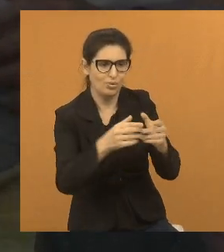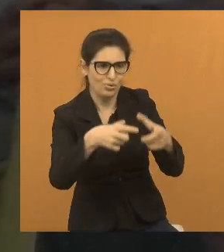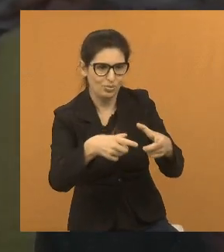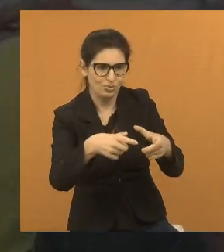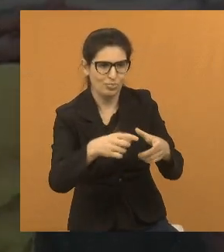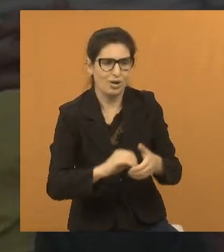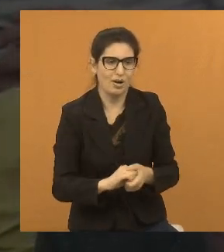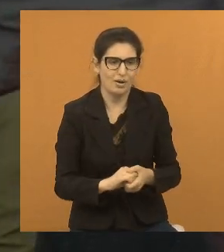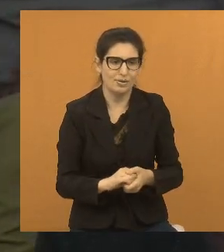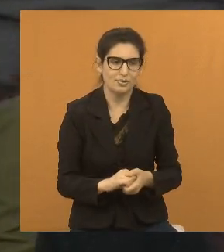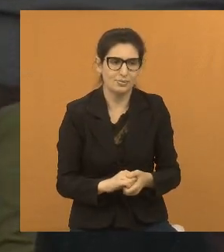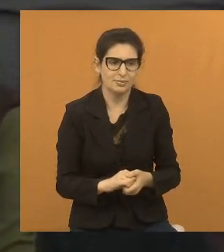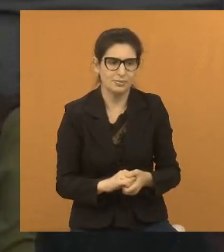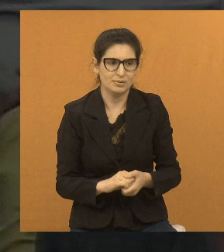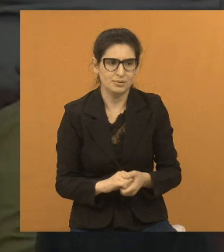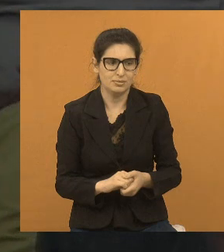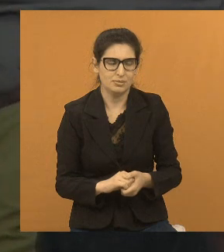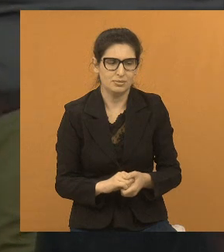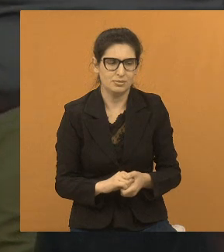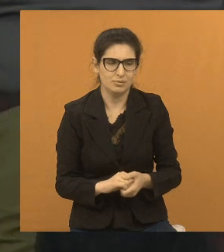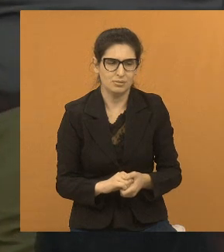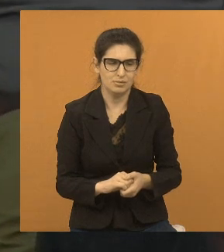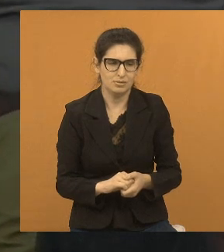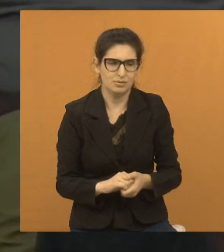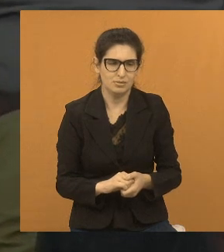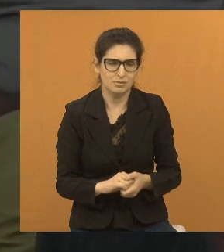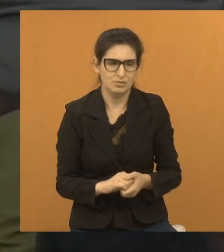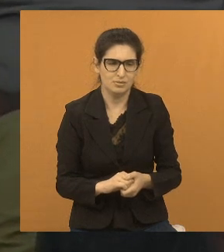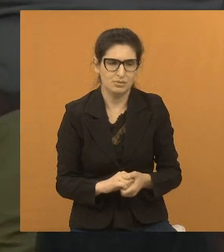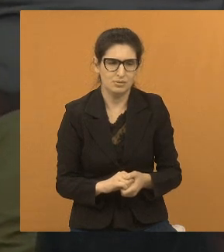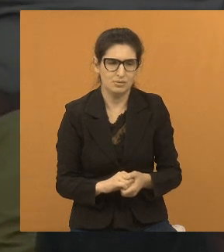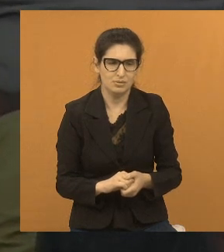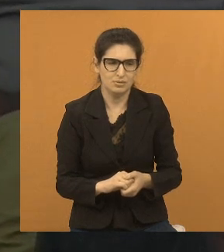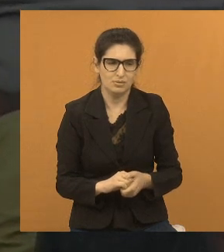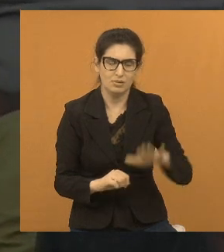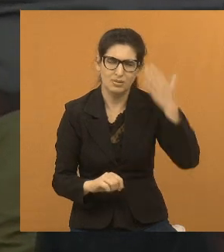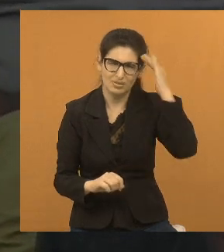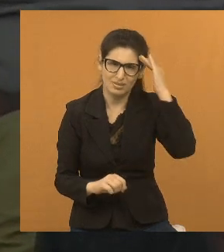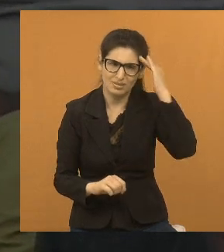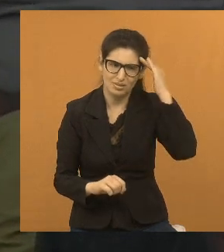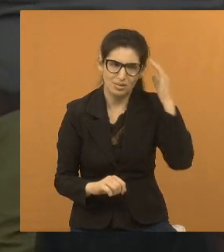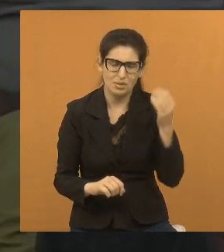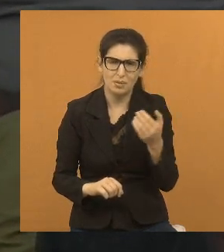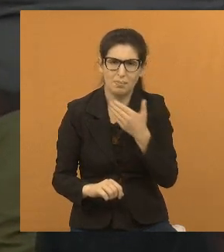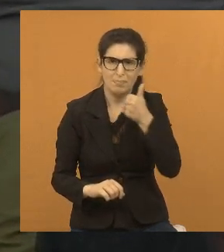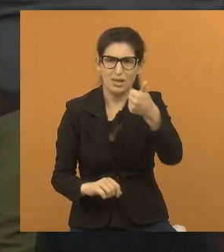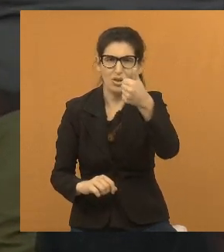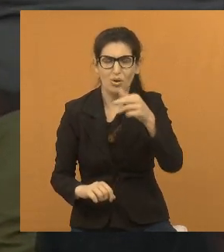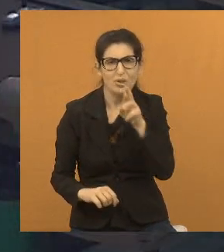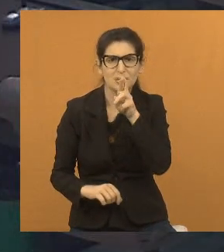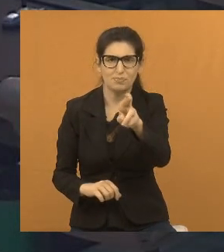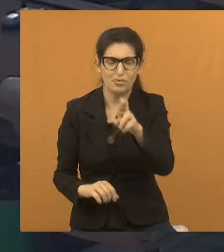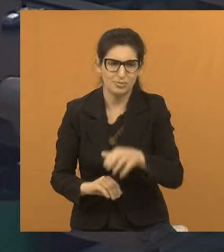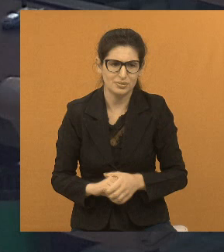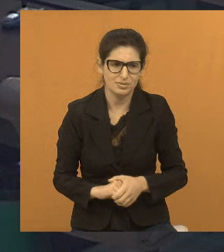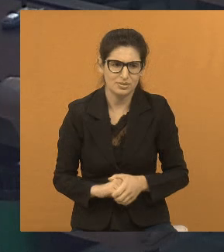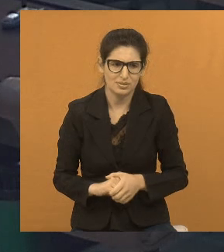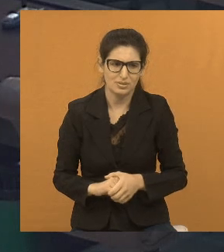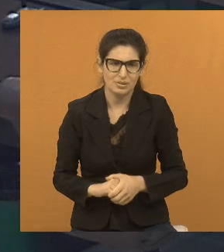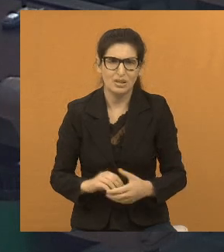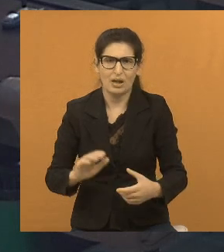motorização, sonorização. É nesse sentido que eu queria um maior esclarecimento. Muito obrigado. Quer que eu